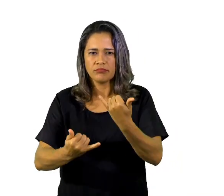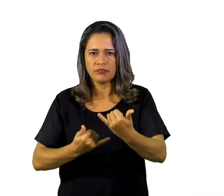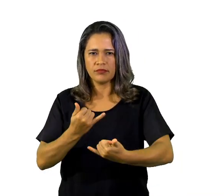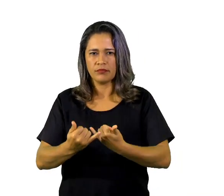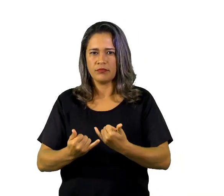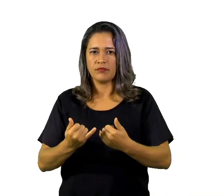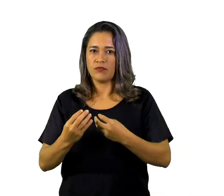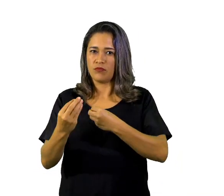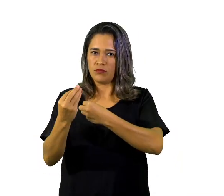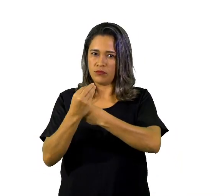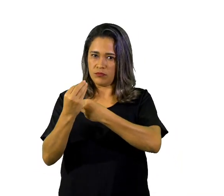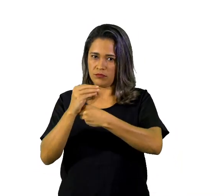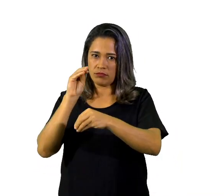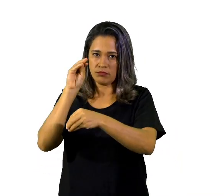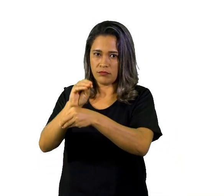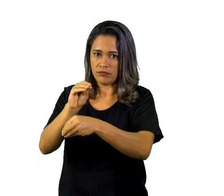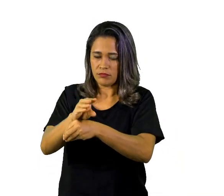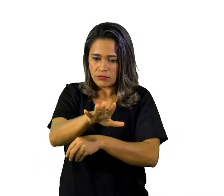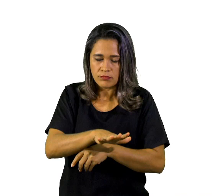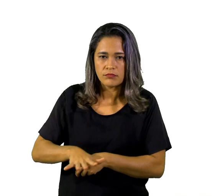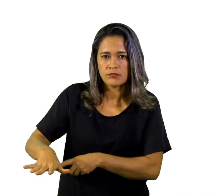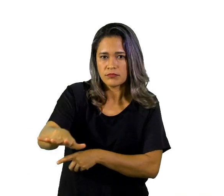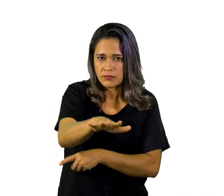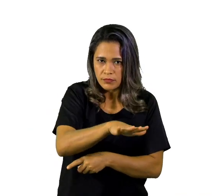si, do outro e do ambiente,